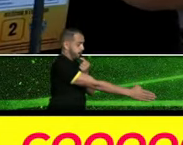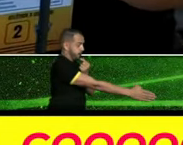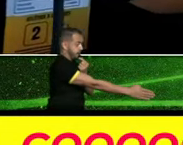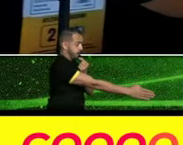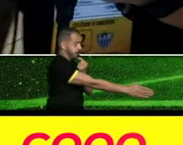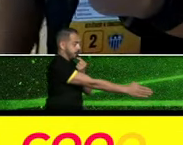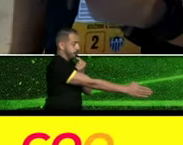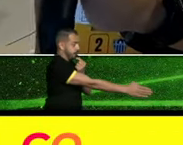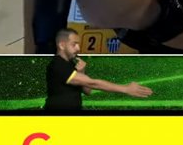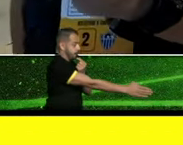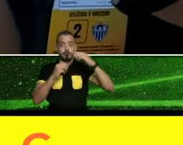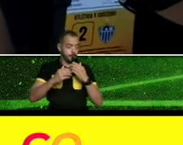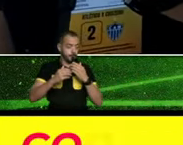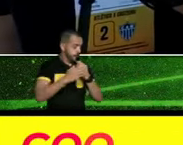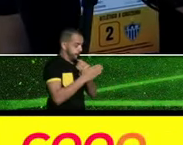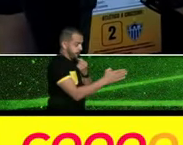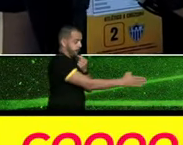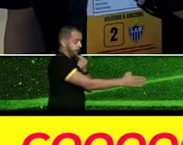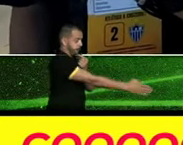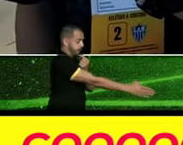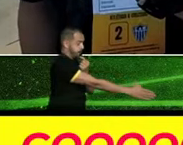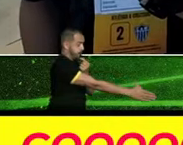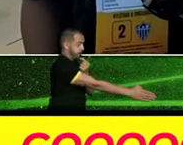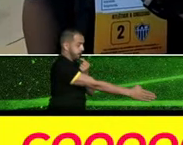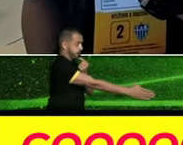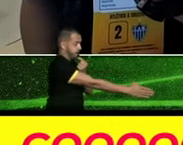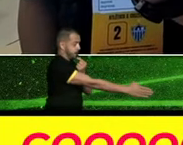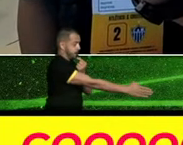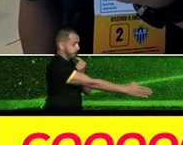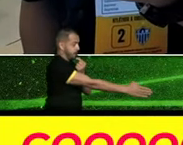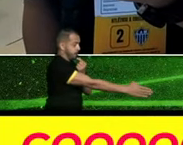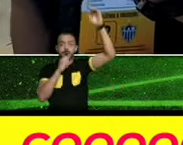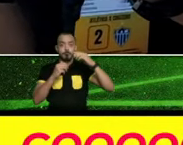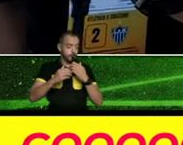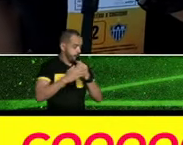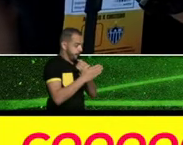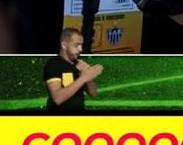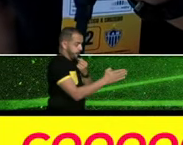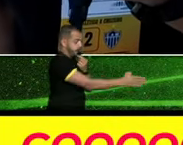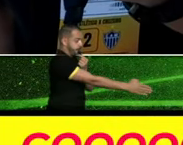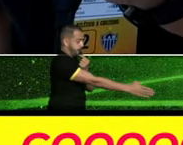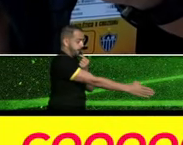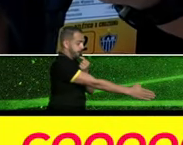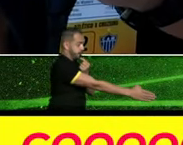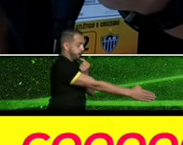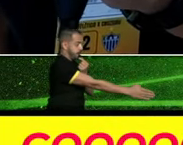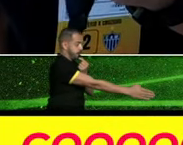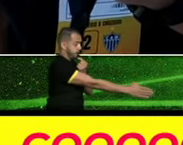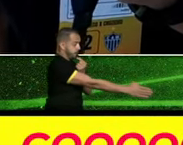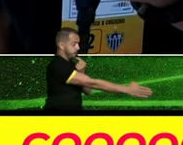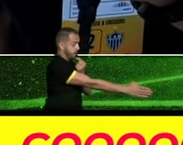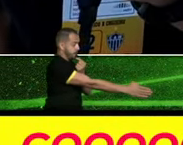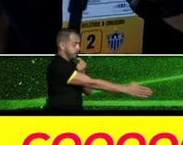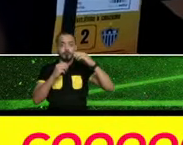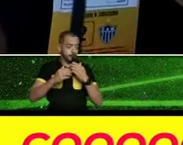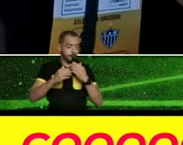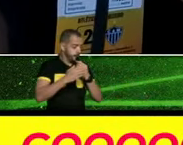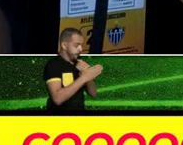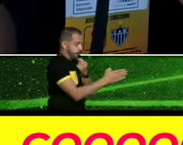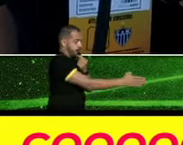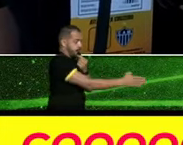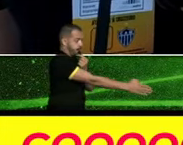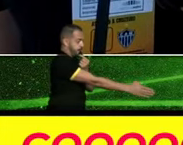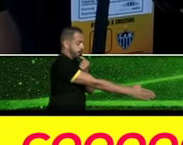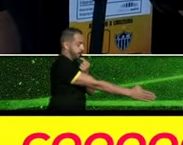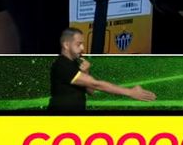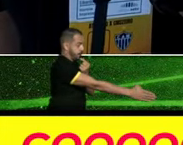ele disparou viu que o goleiro era Rafael Cabral pensou em mandar uma bomba que ele não costuma pegar mas